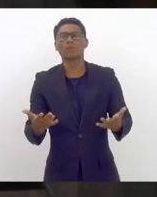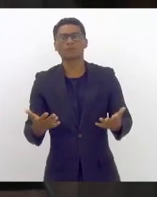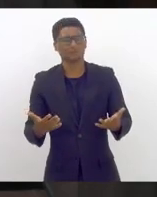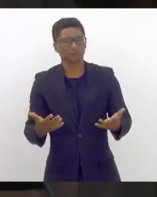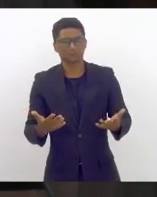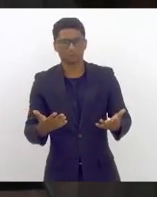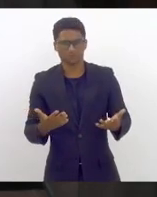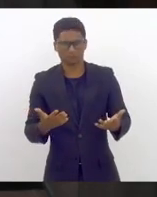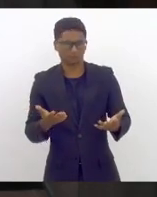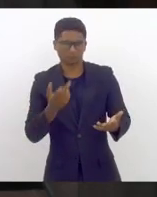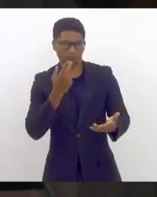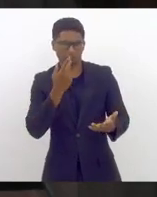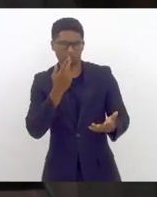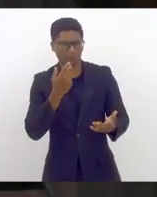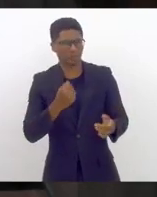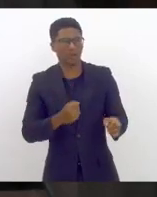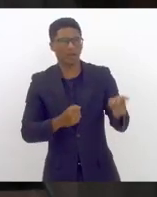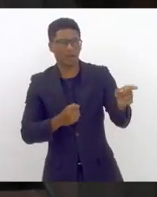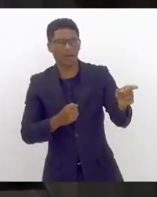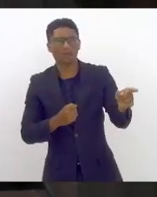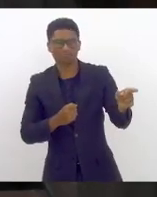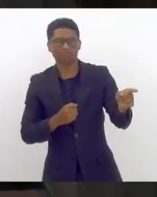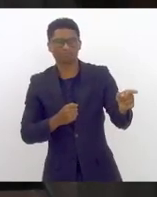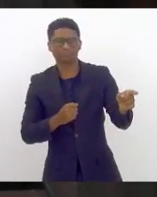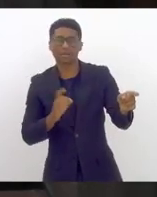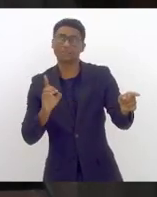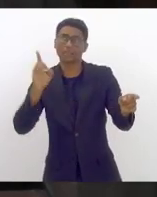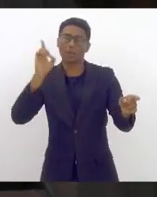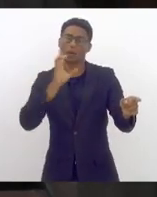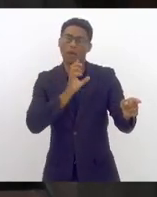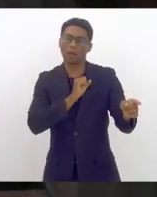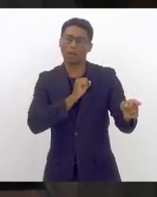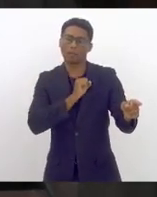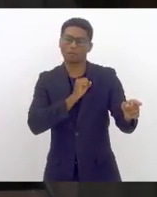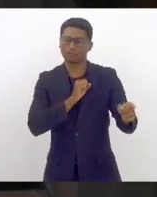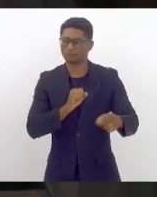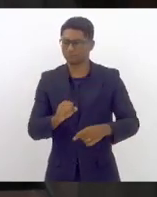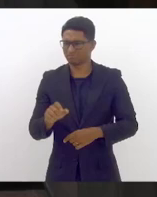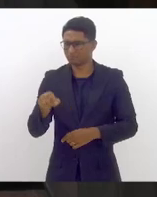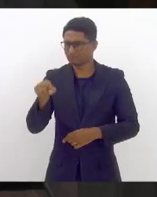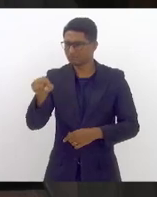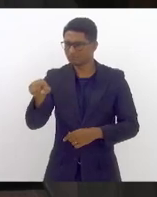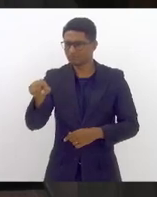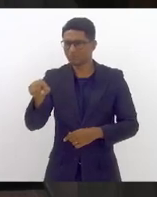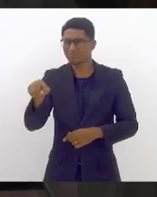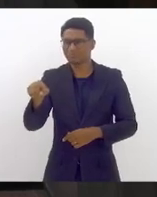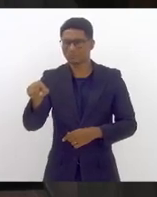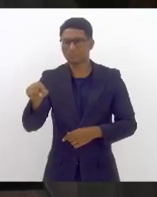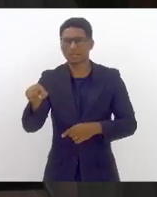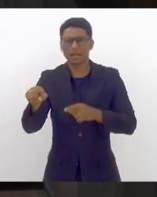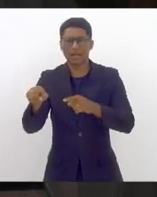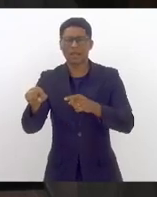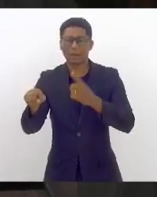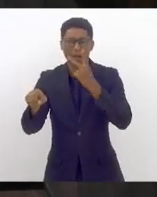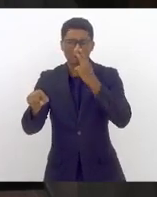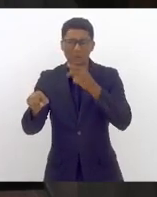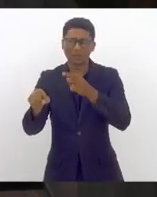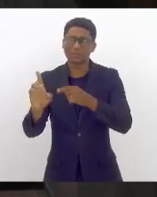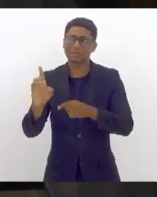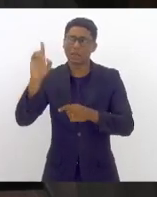lado ama a Deus e quem está do outro lado é contrário a